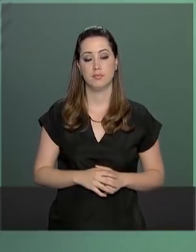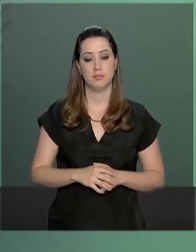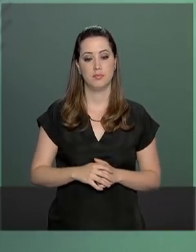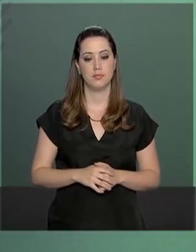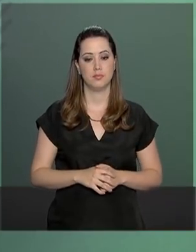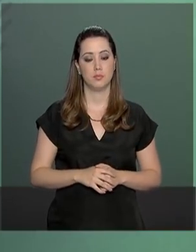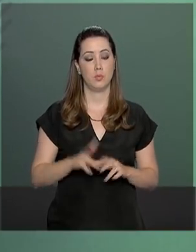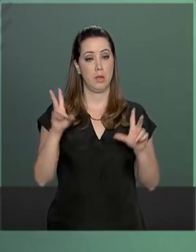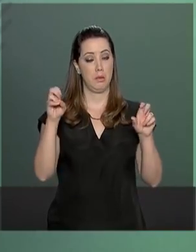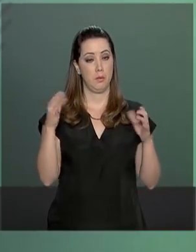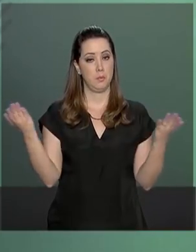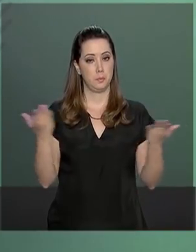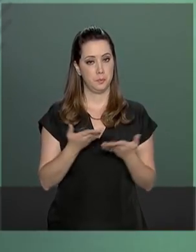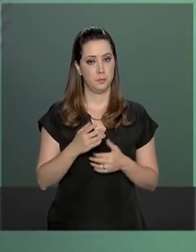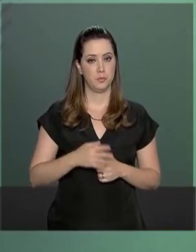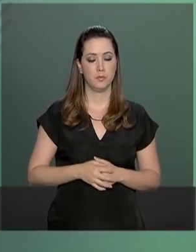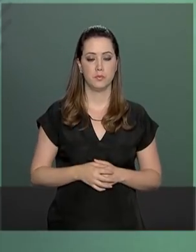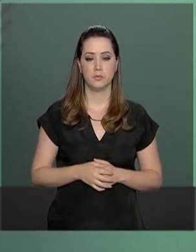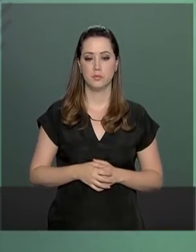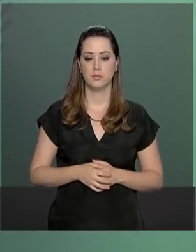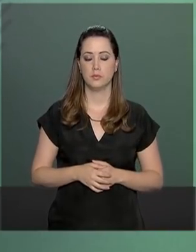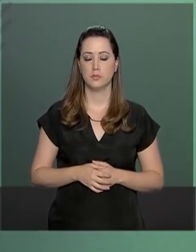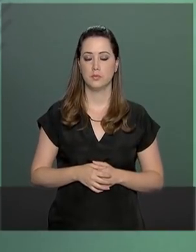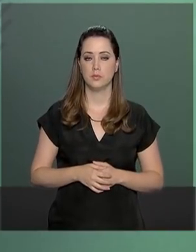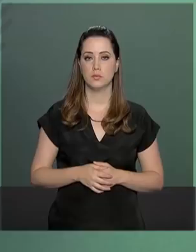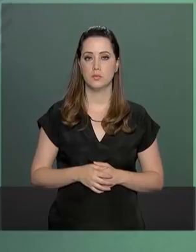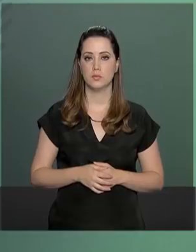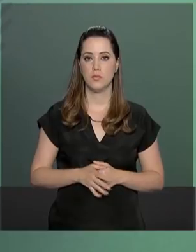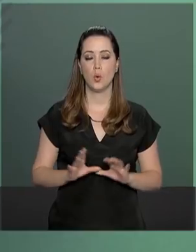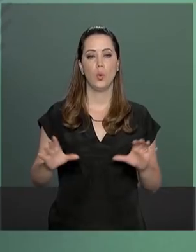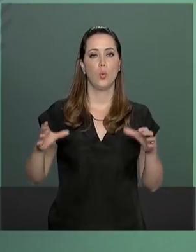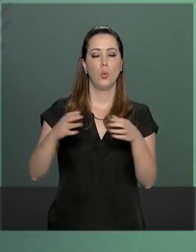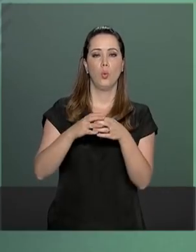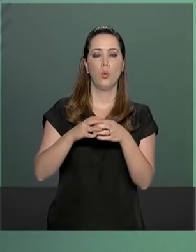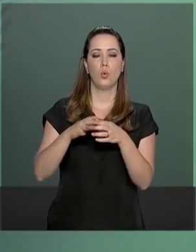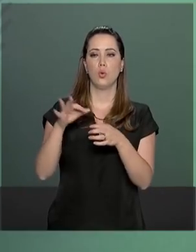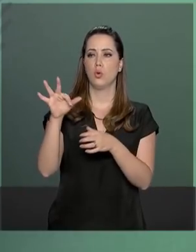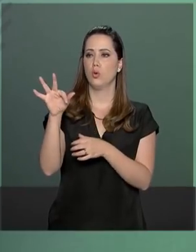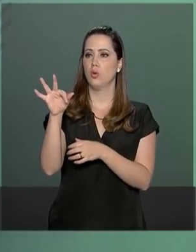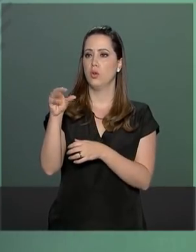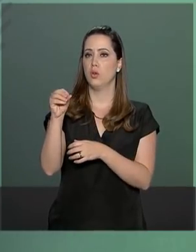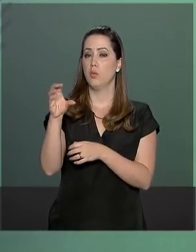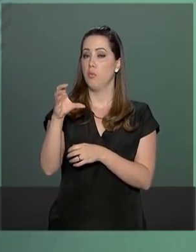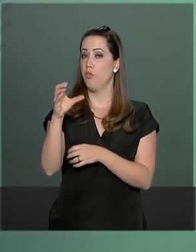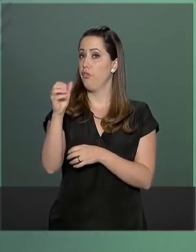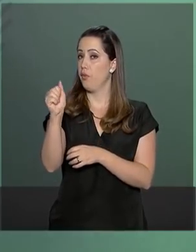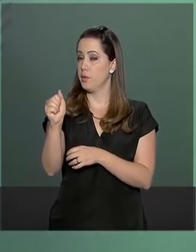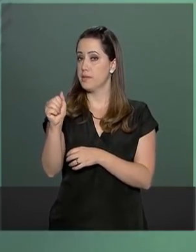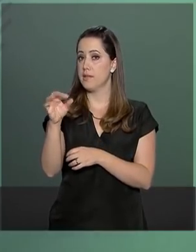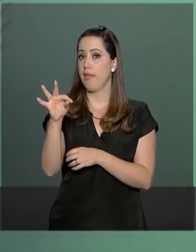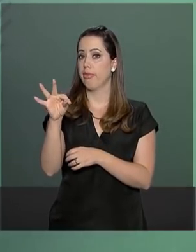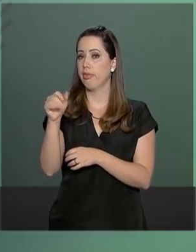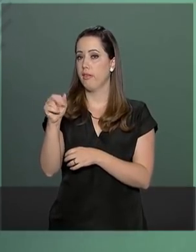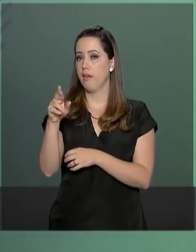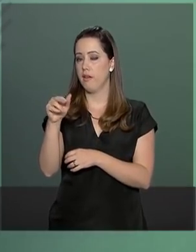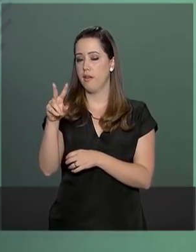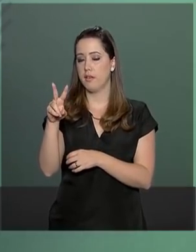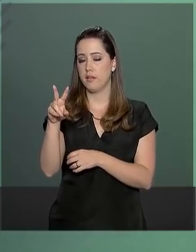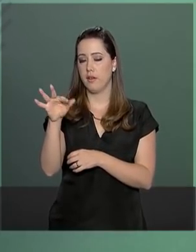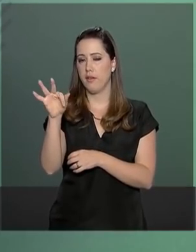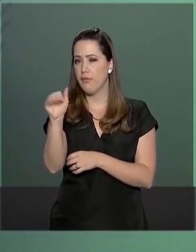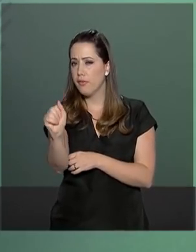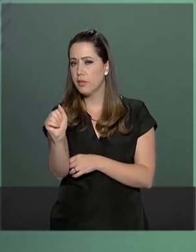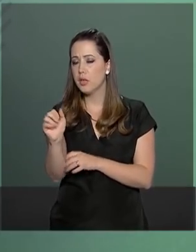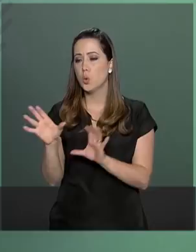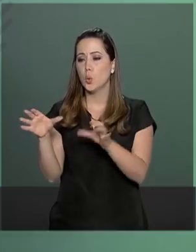assuntos de hoje a força-tarefa venezuela na manhã de